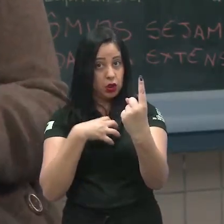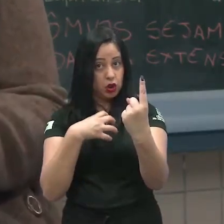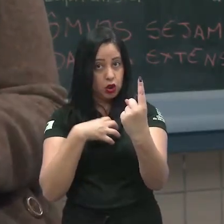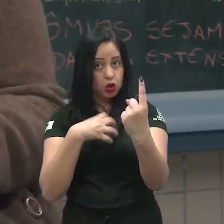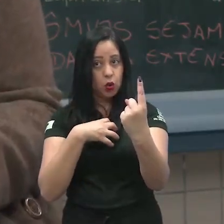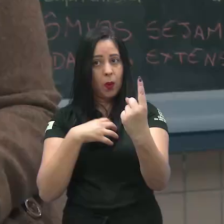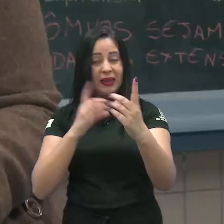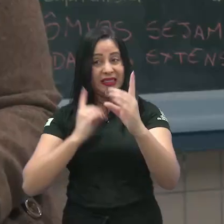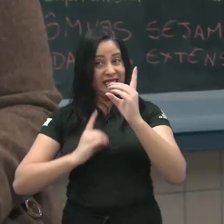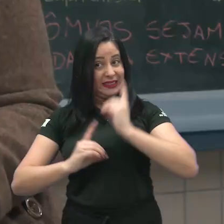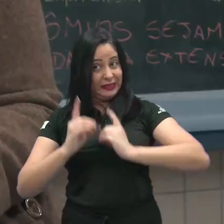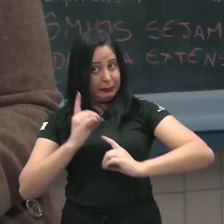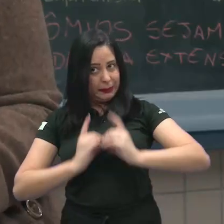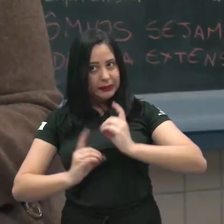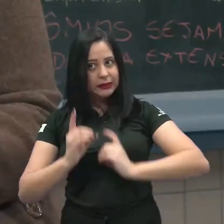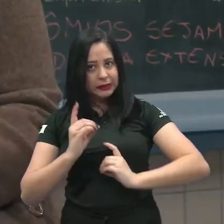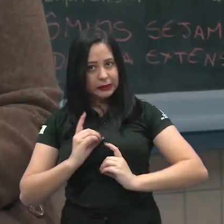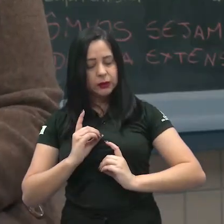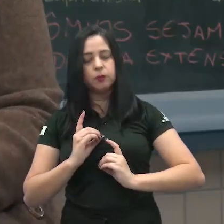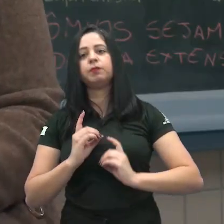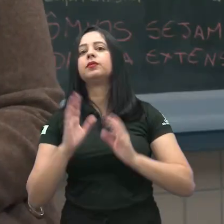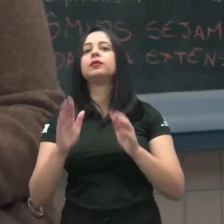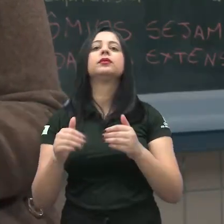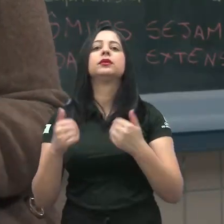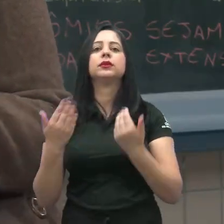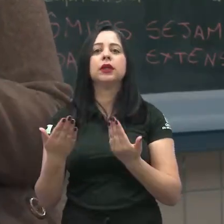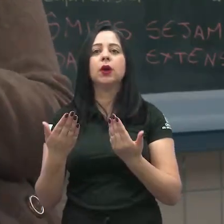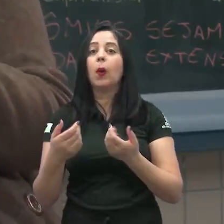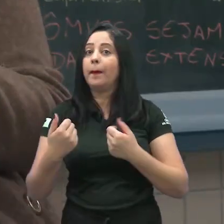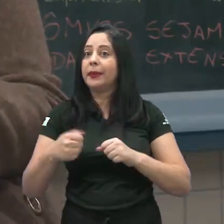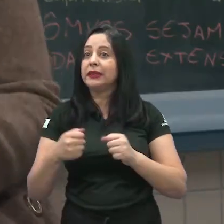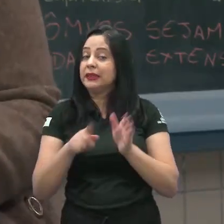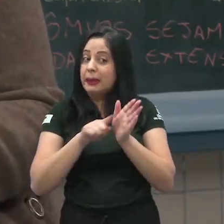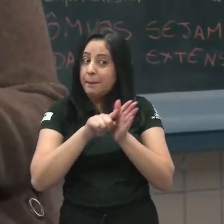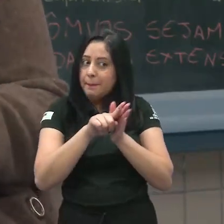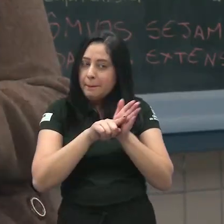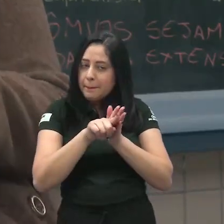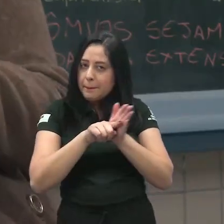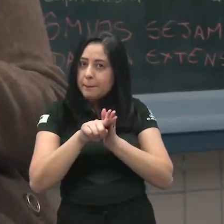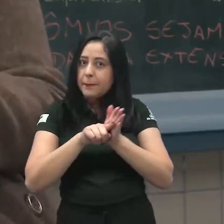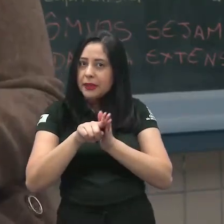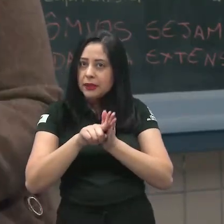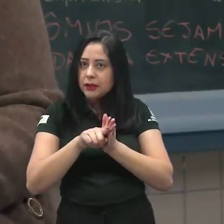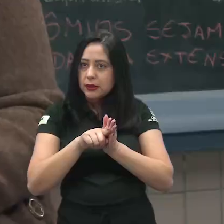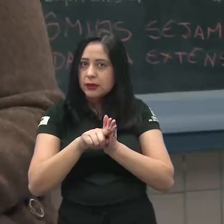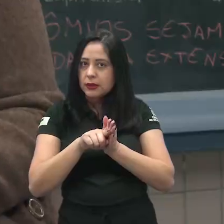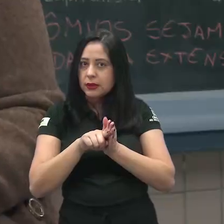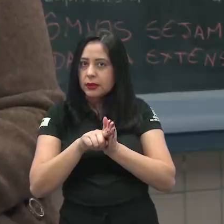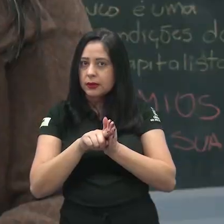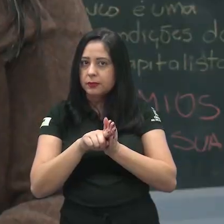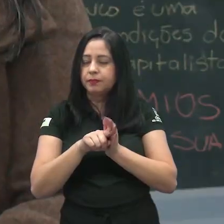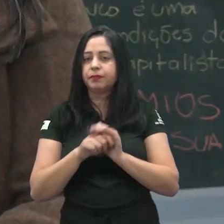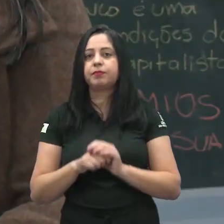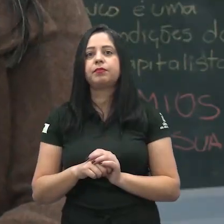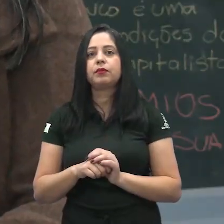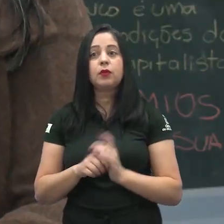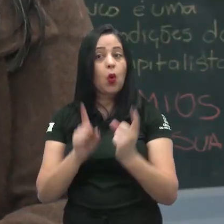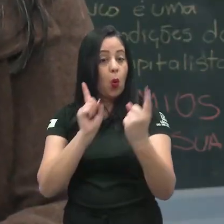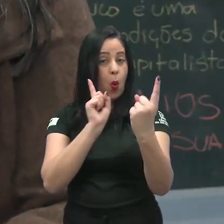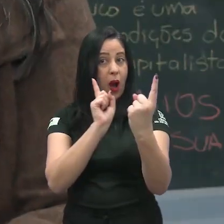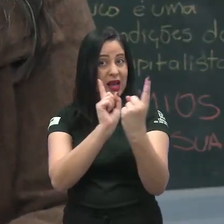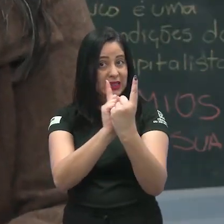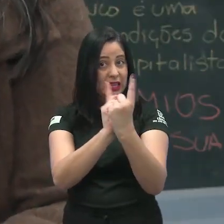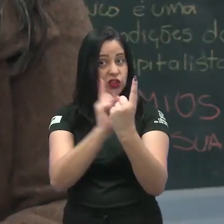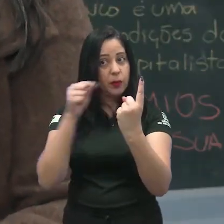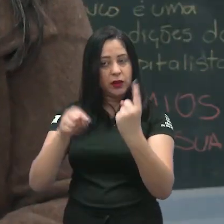sintomas de depressão, né? Então, a gente precisa investigar isso com o paciente. O atendimento feito